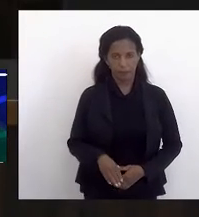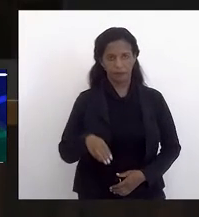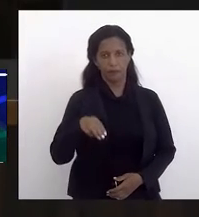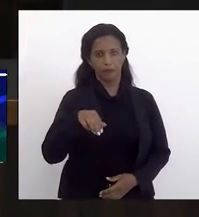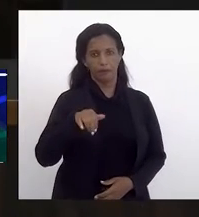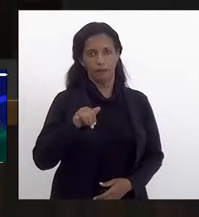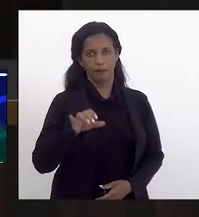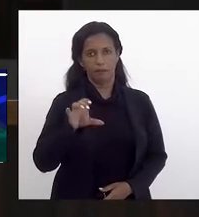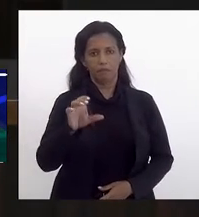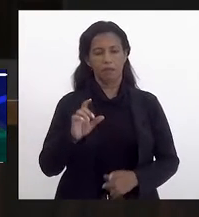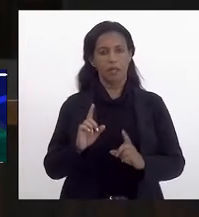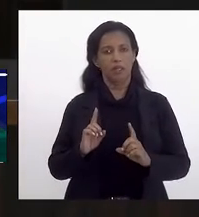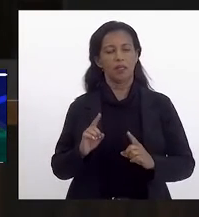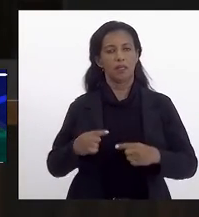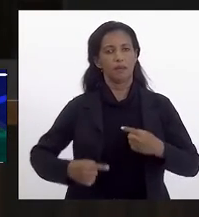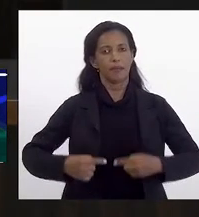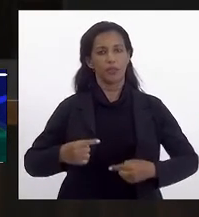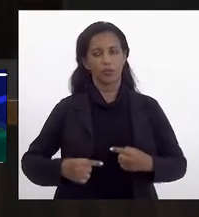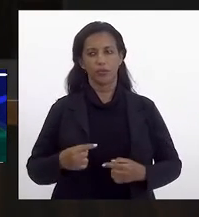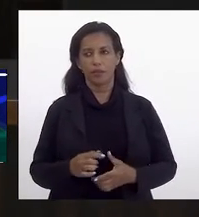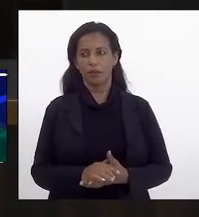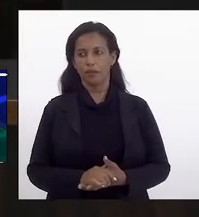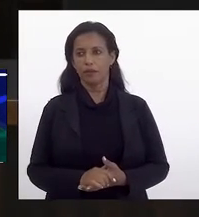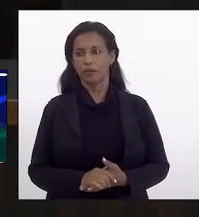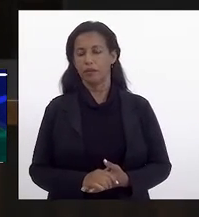Vossa Excelência. Deputado Carlos Mink.